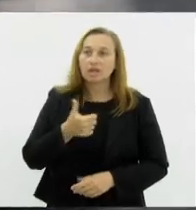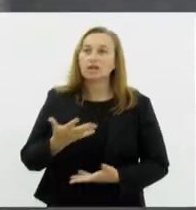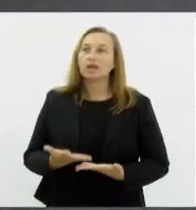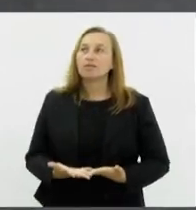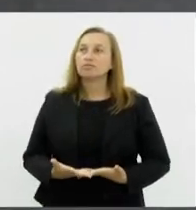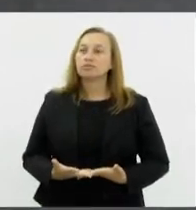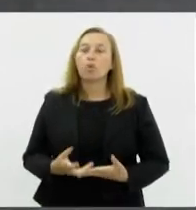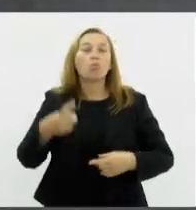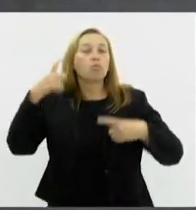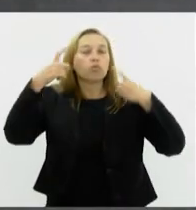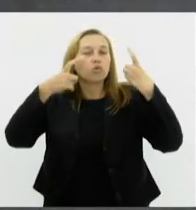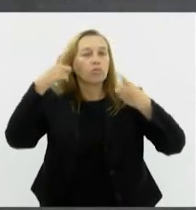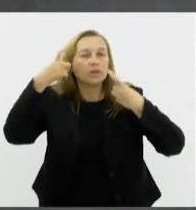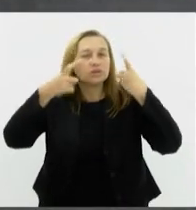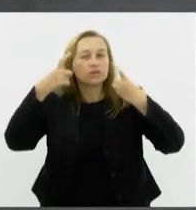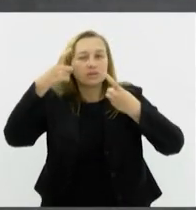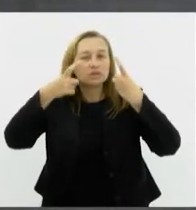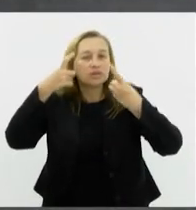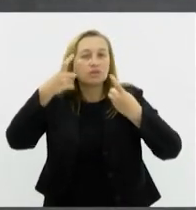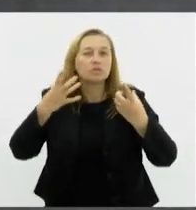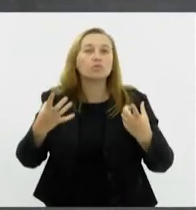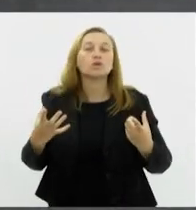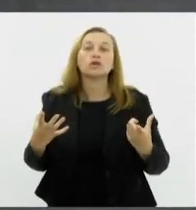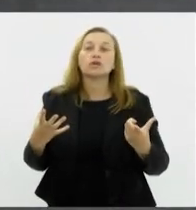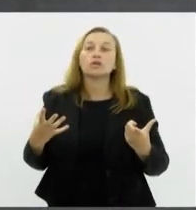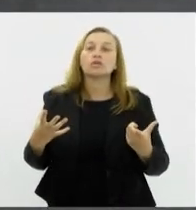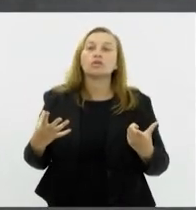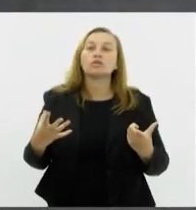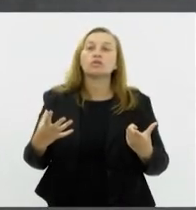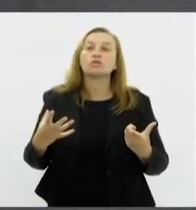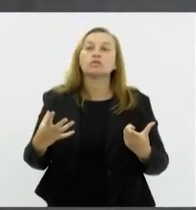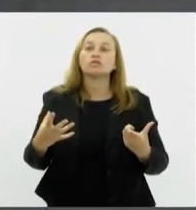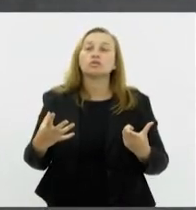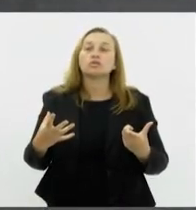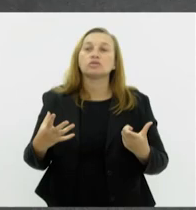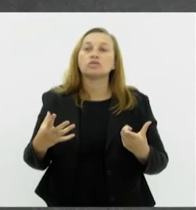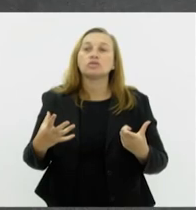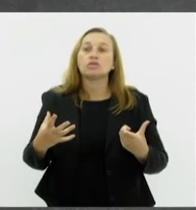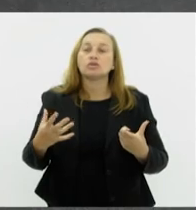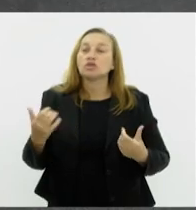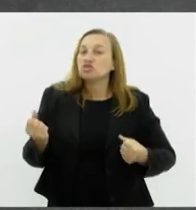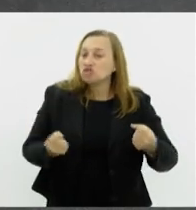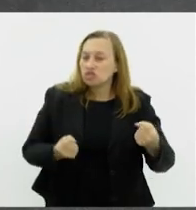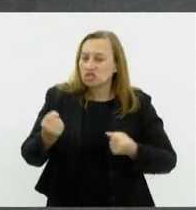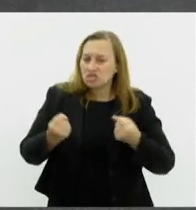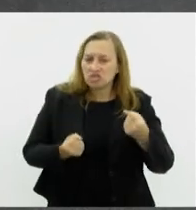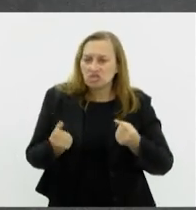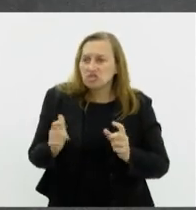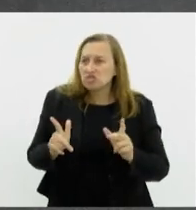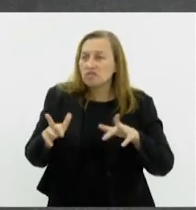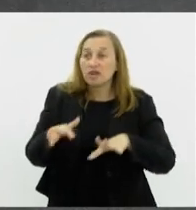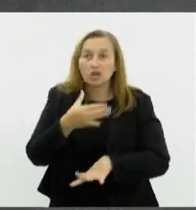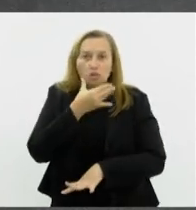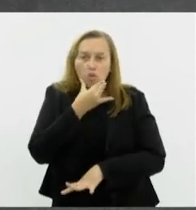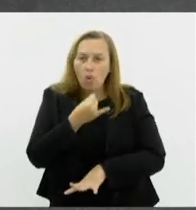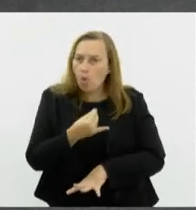uma preocupação e uma forma de dirigir impressionante. Eu me sinto extremamente